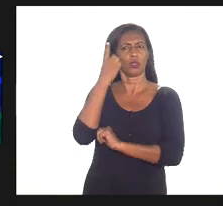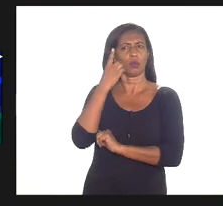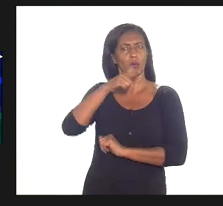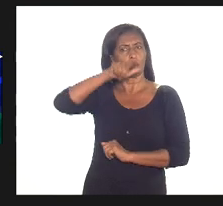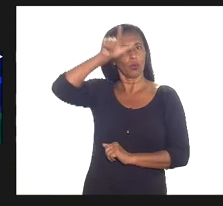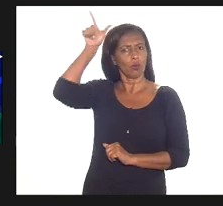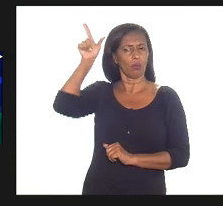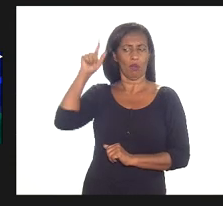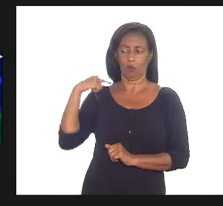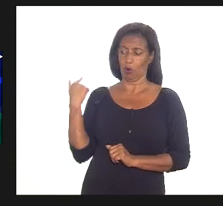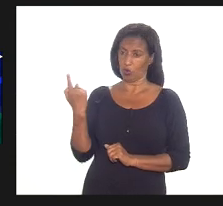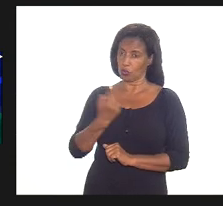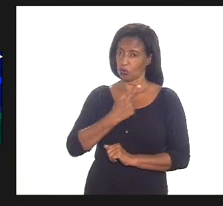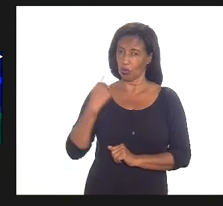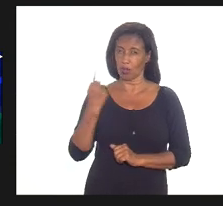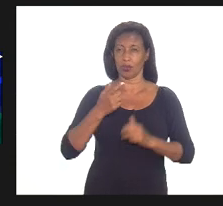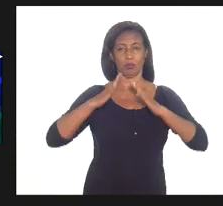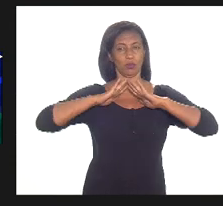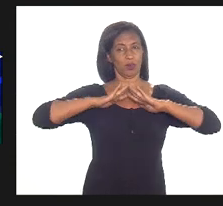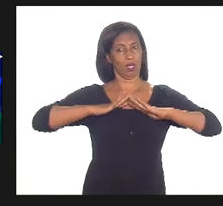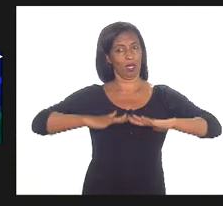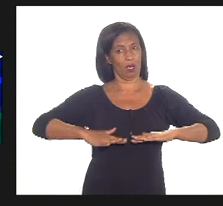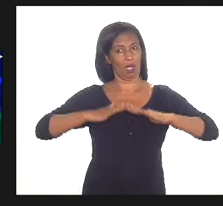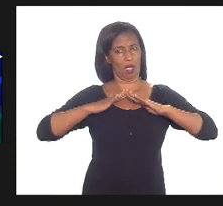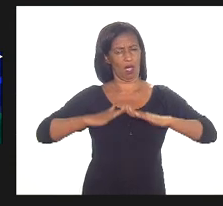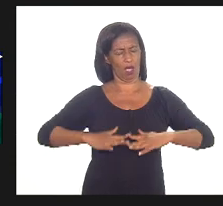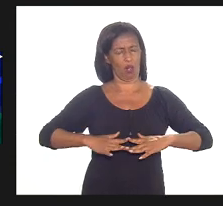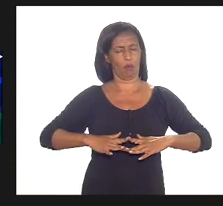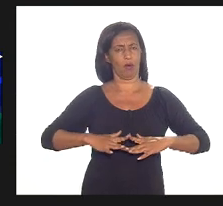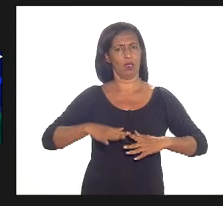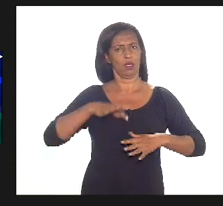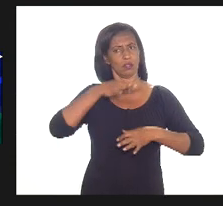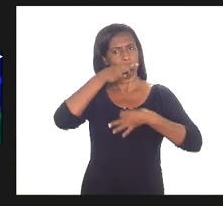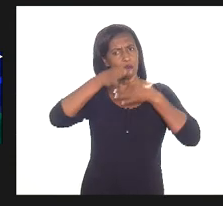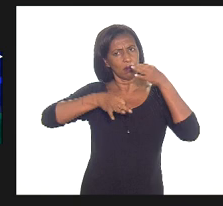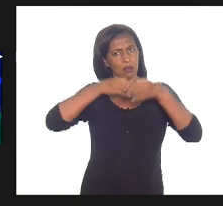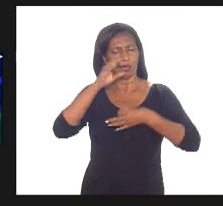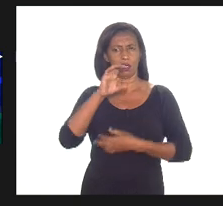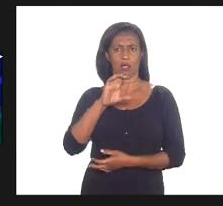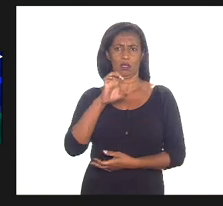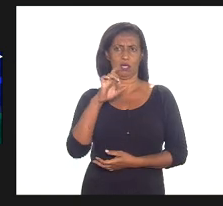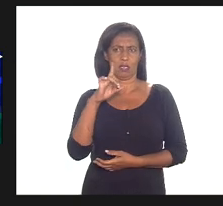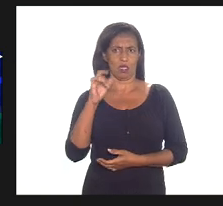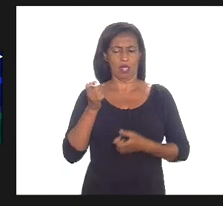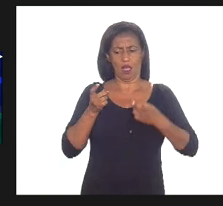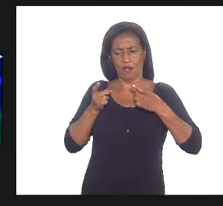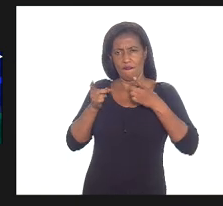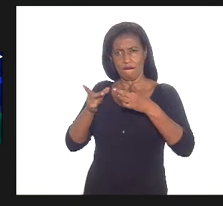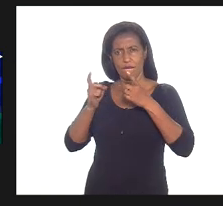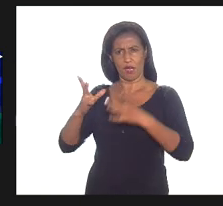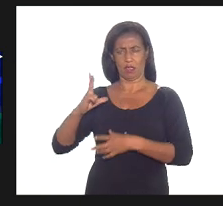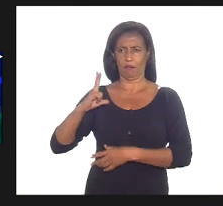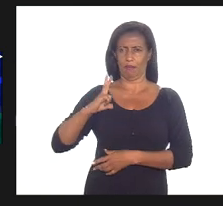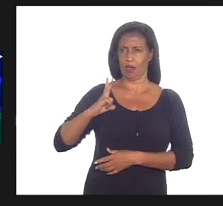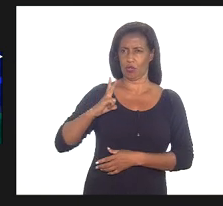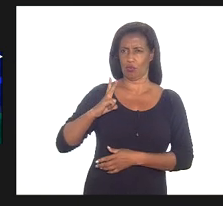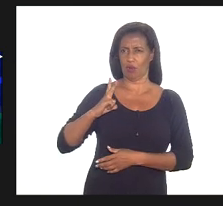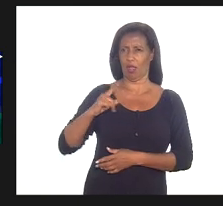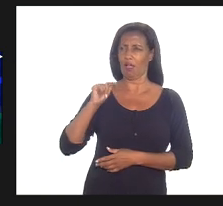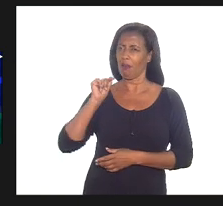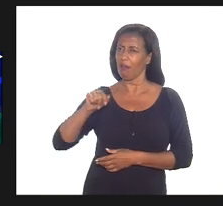temos que ter muita tranquilidade essa questão da privatização da Cedae da Conceição das Pedras essa que a questão de fundo